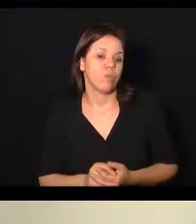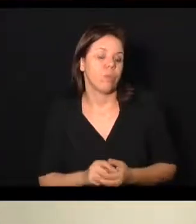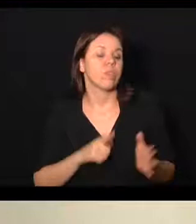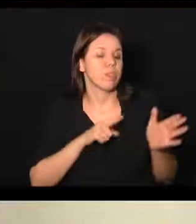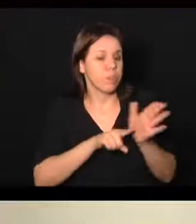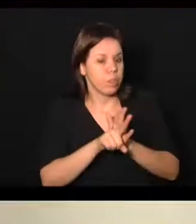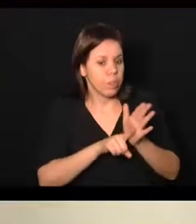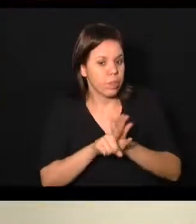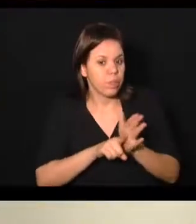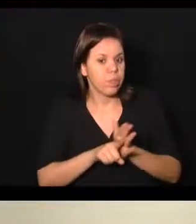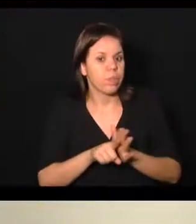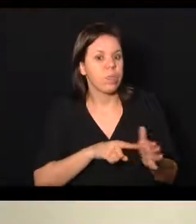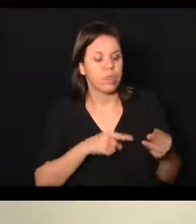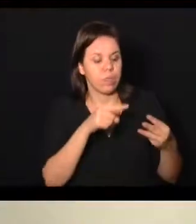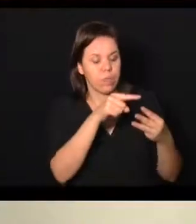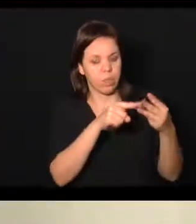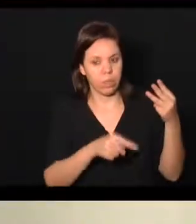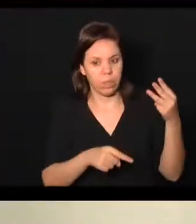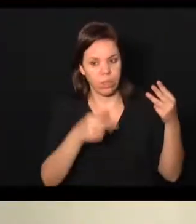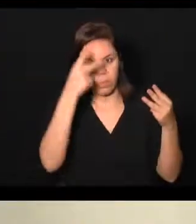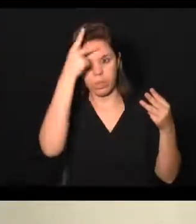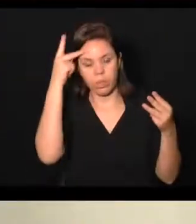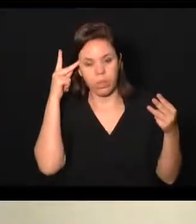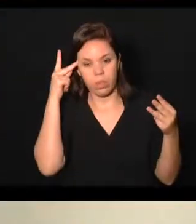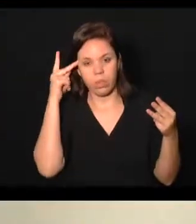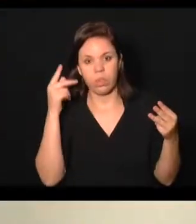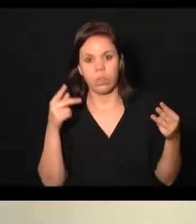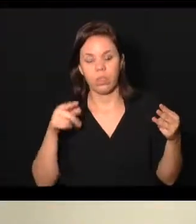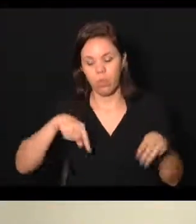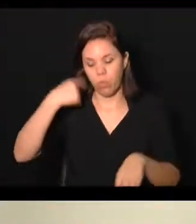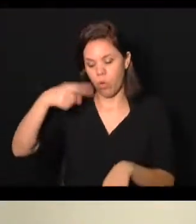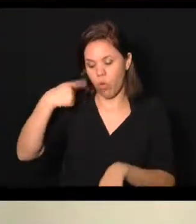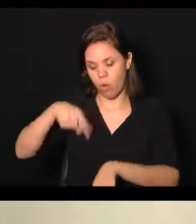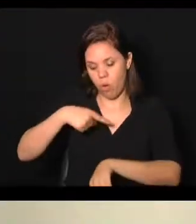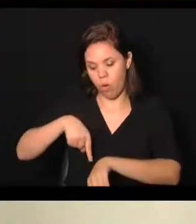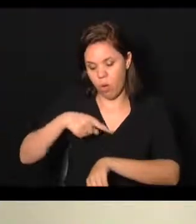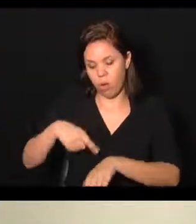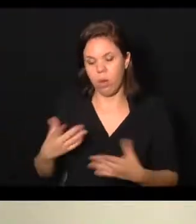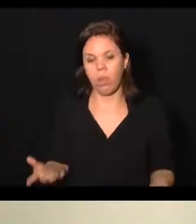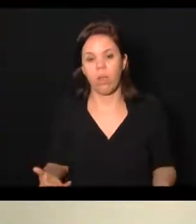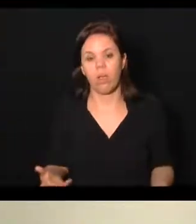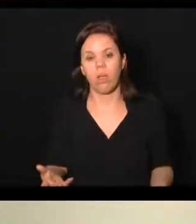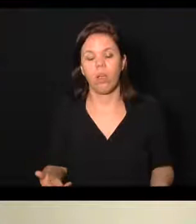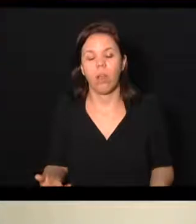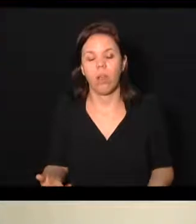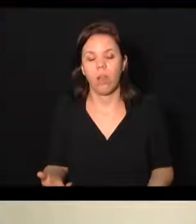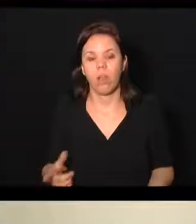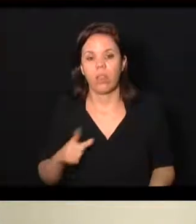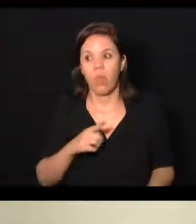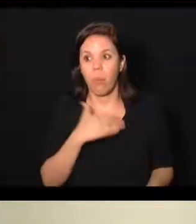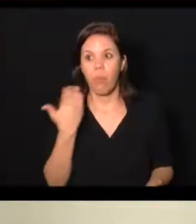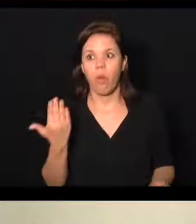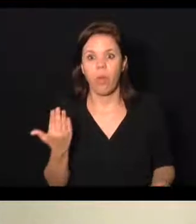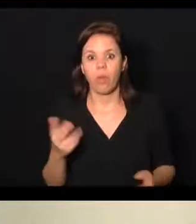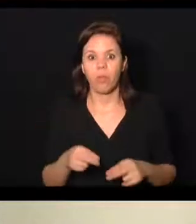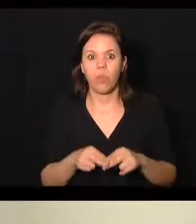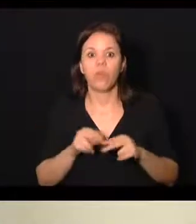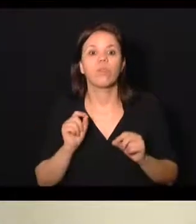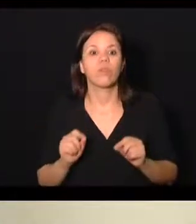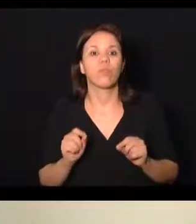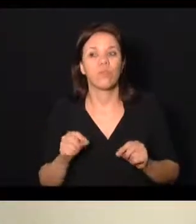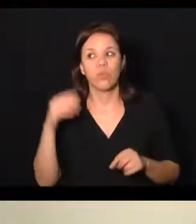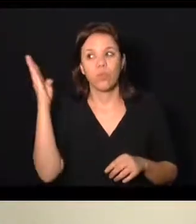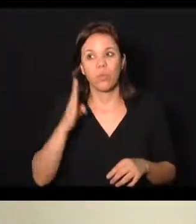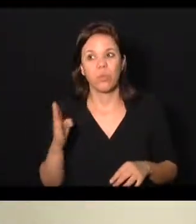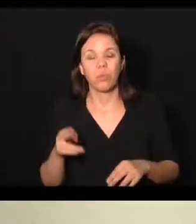estatísticas que dizem que 3 pessoas por hora, 3 pessoas estão morrendo no